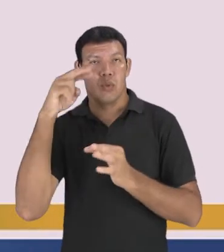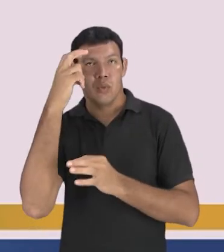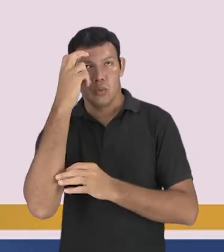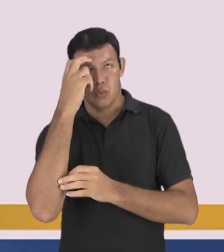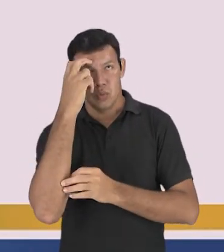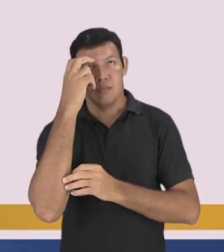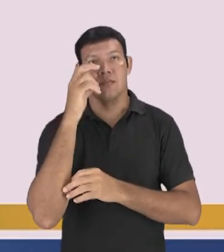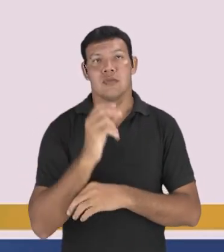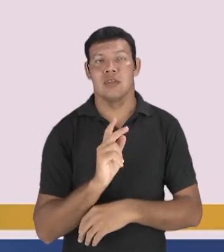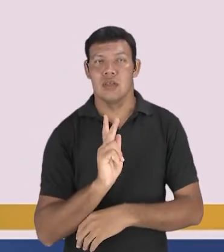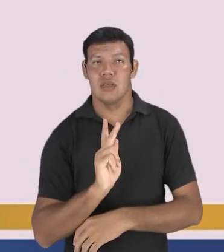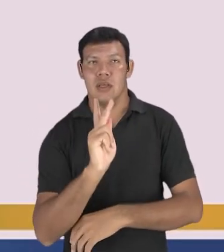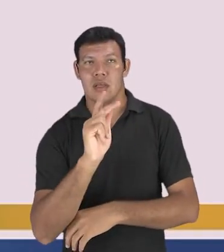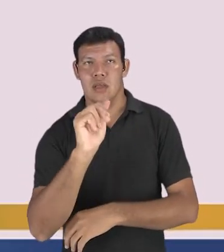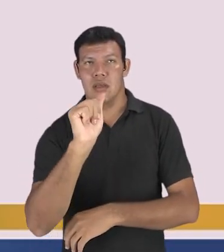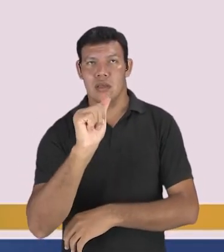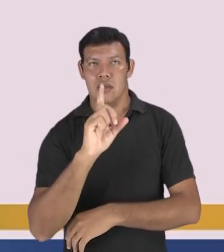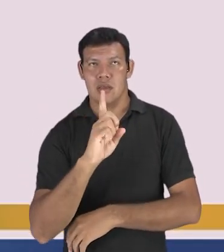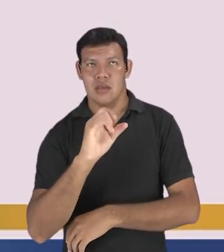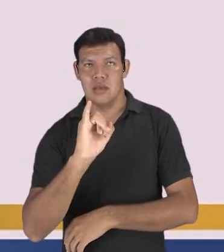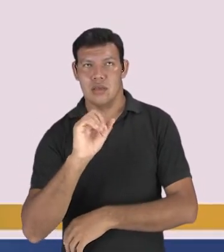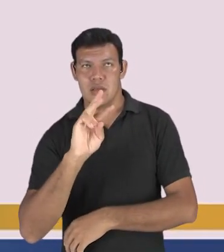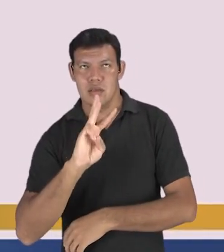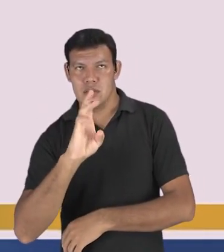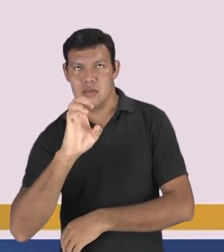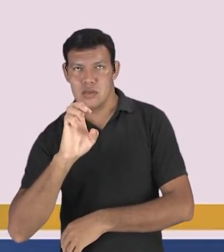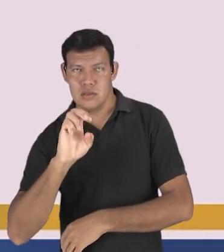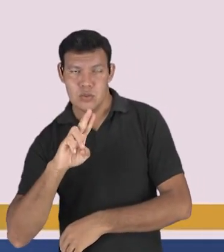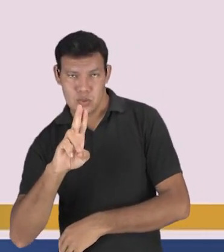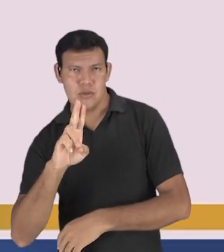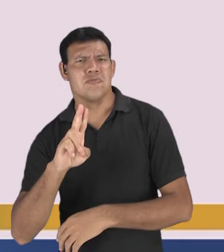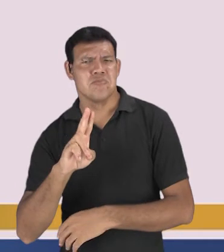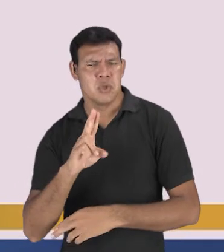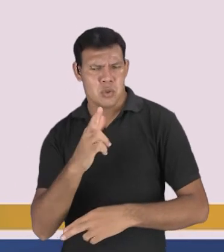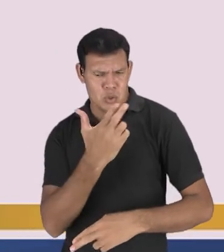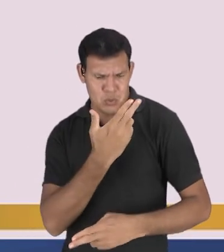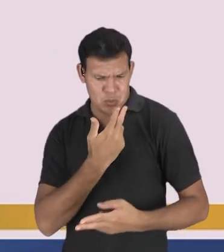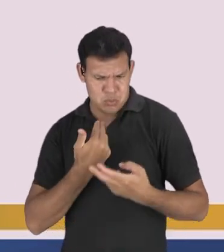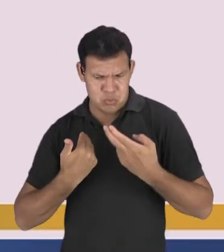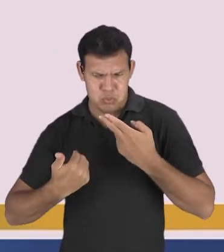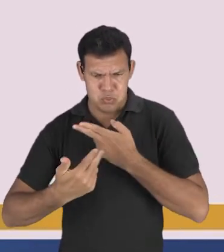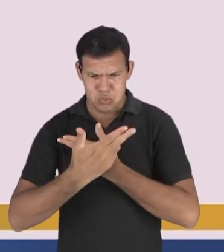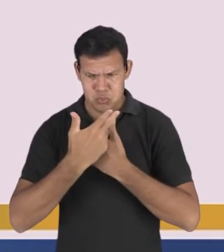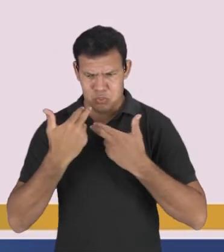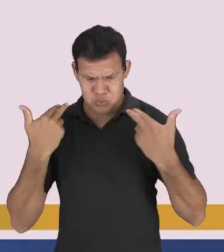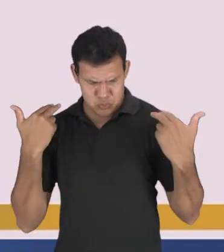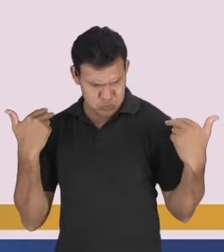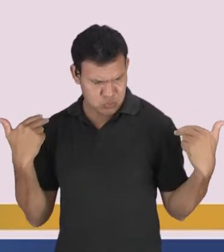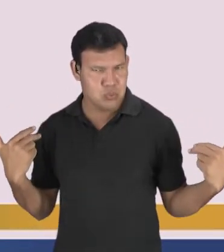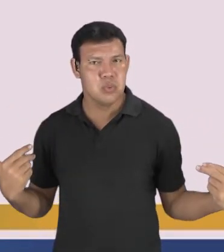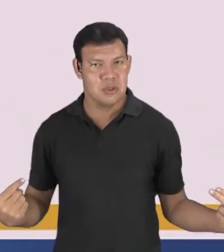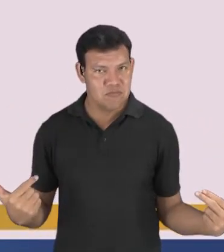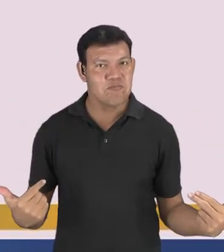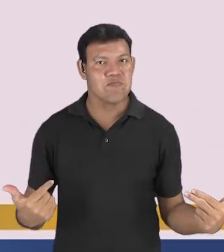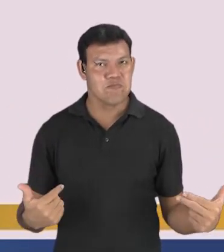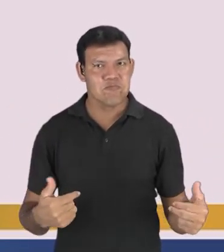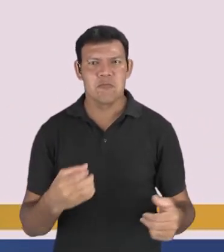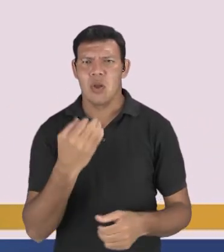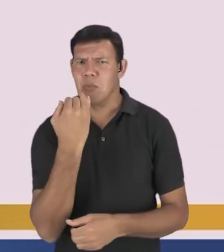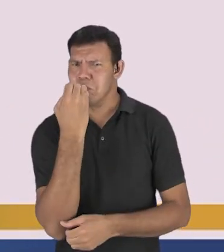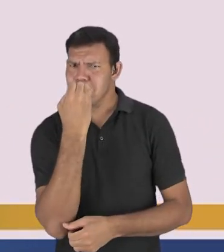de cabaças, elas podem ser enfeitadas também com plumagem e as cerimônias são muito importantes para o uso